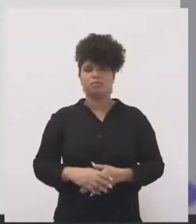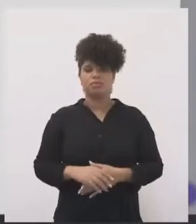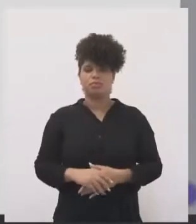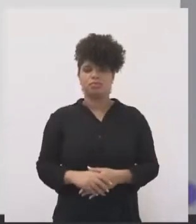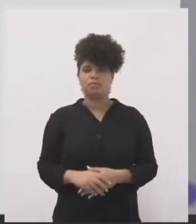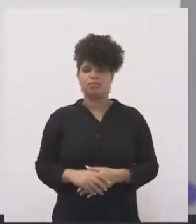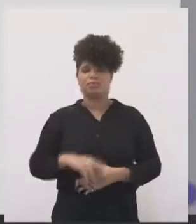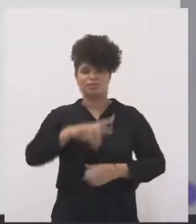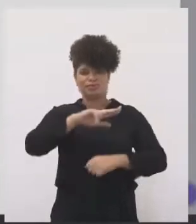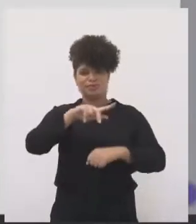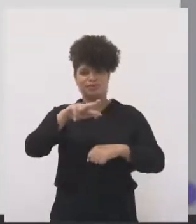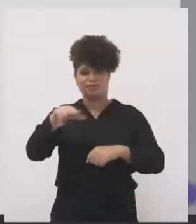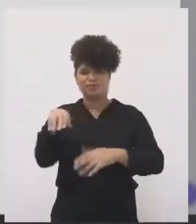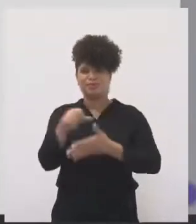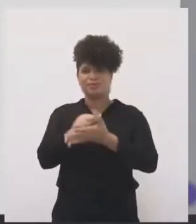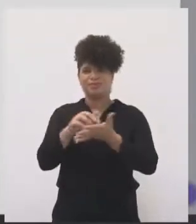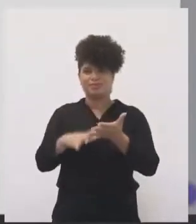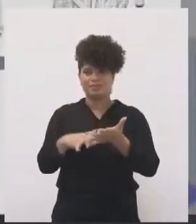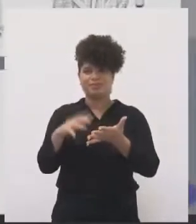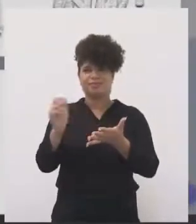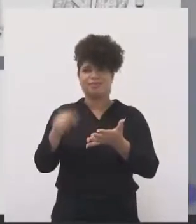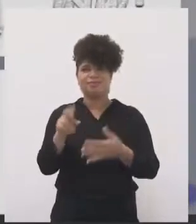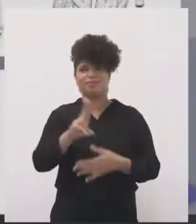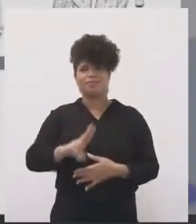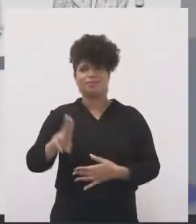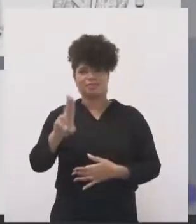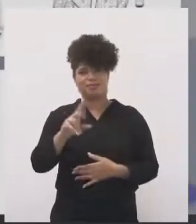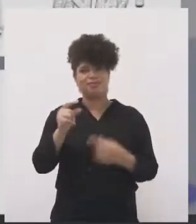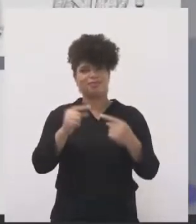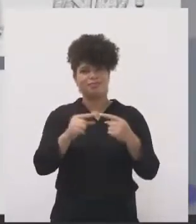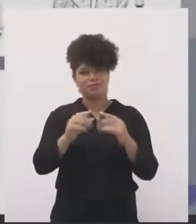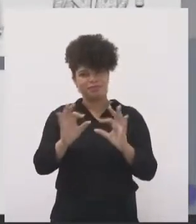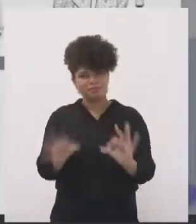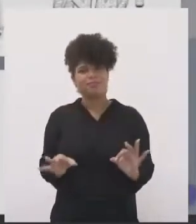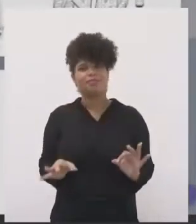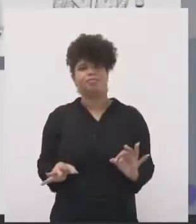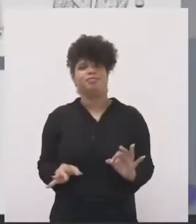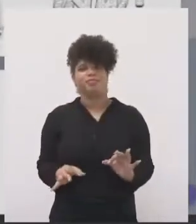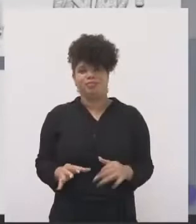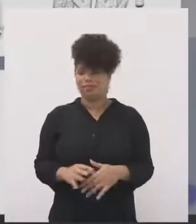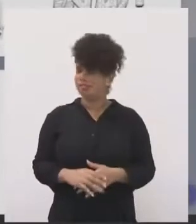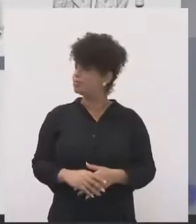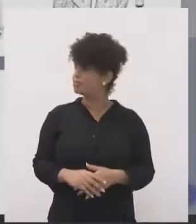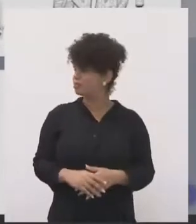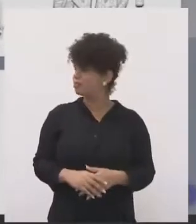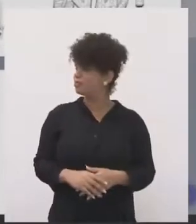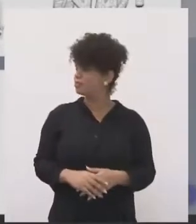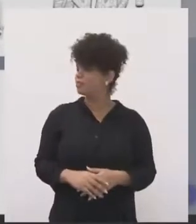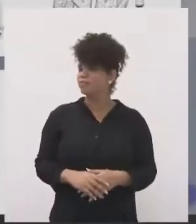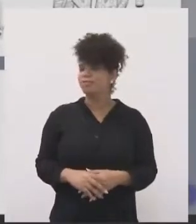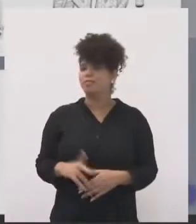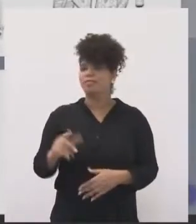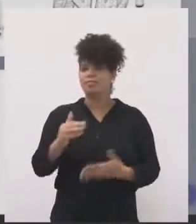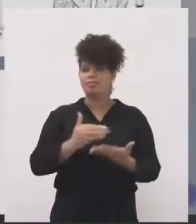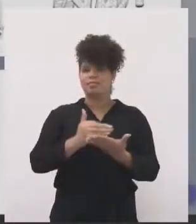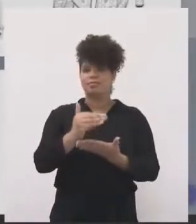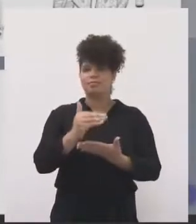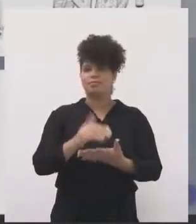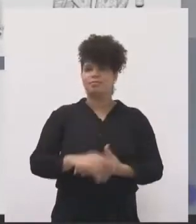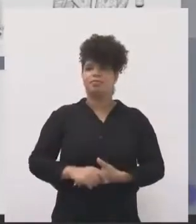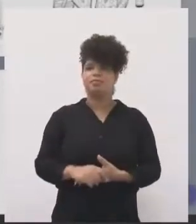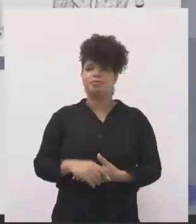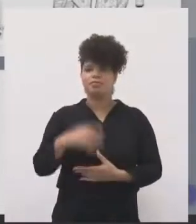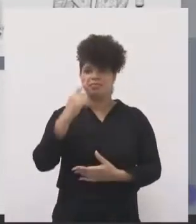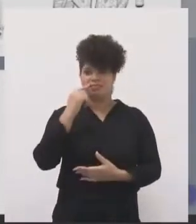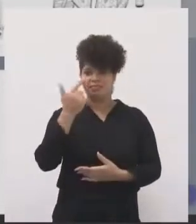tem várias atividades que poderiam certamente serem utilizadas aí nos anos iniciais. Então, essa é uma